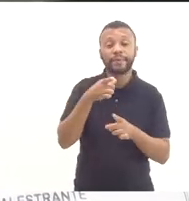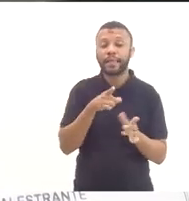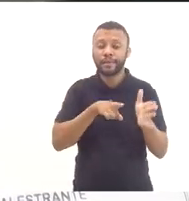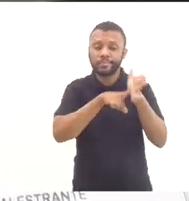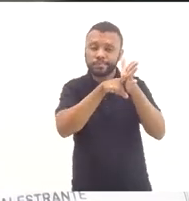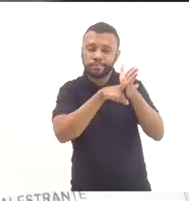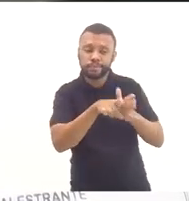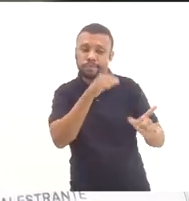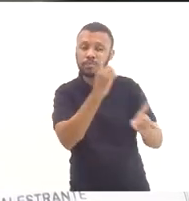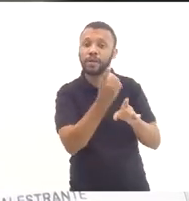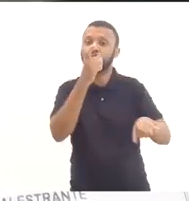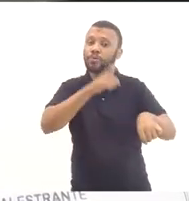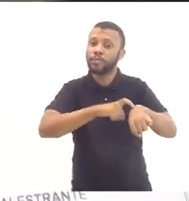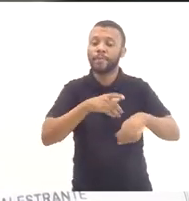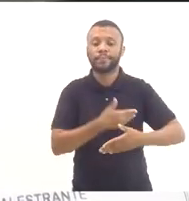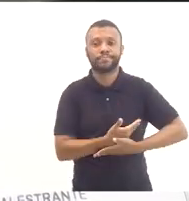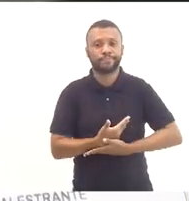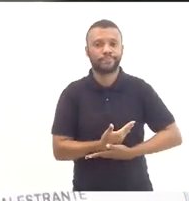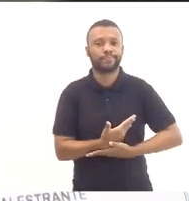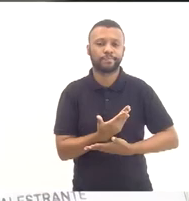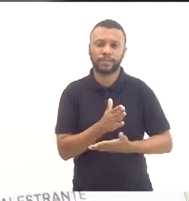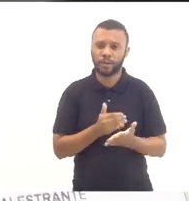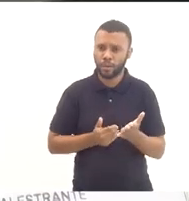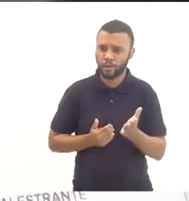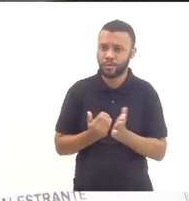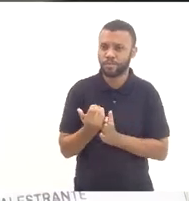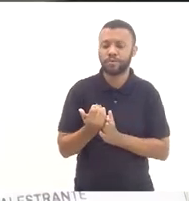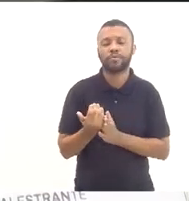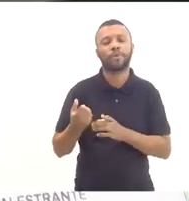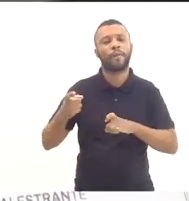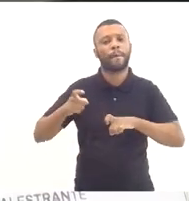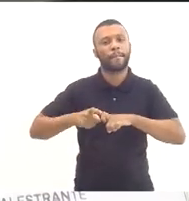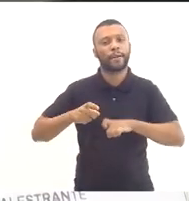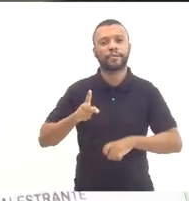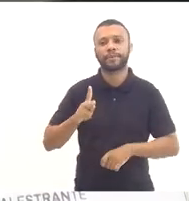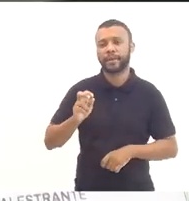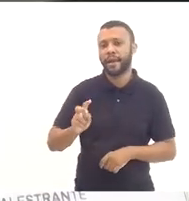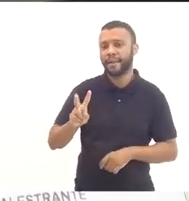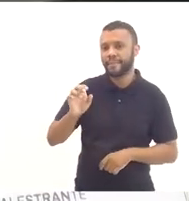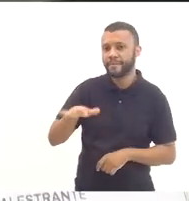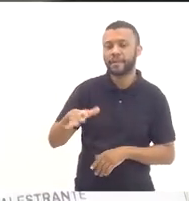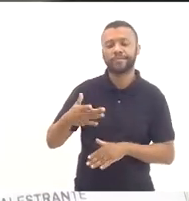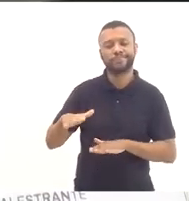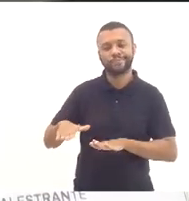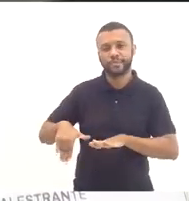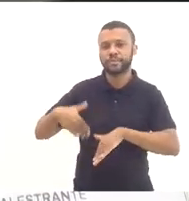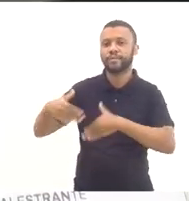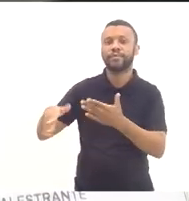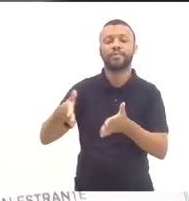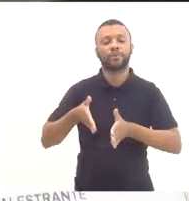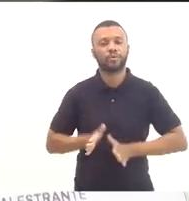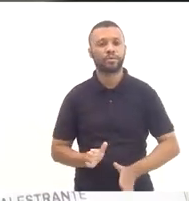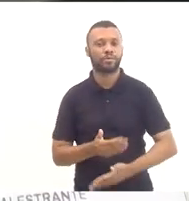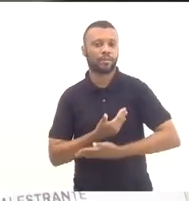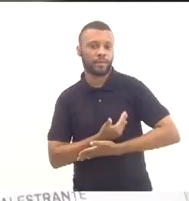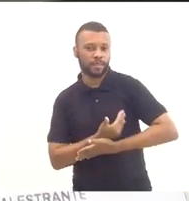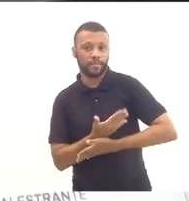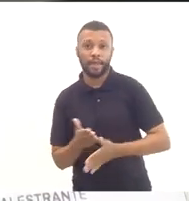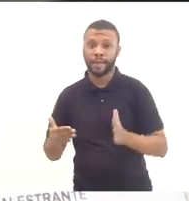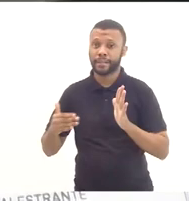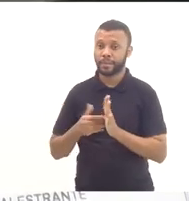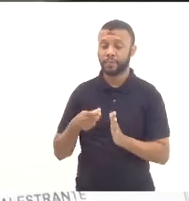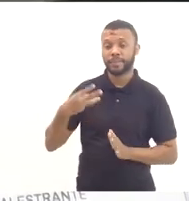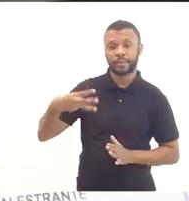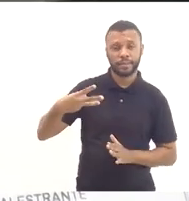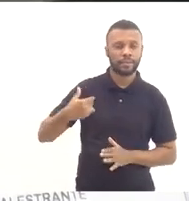o nascimento dele tem iniciado essa dieta que o doutor Kevin desenvolveu desde o nascimento até o terceiro ano de